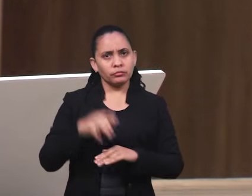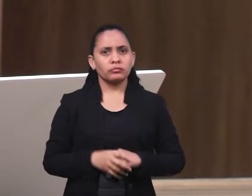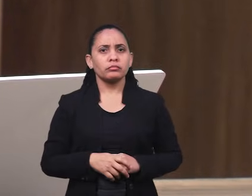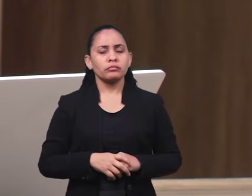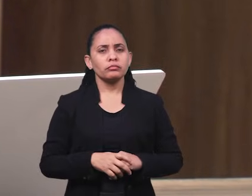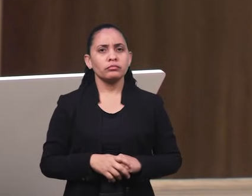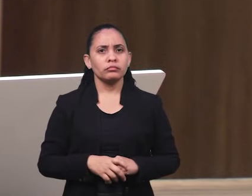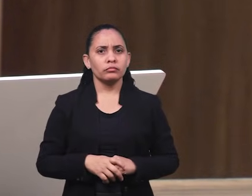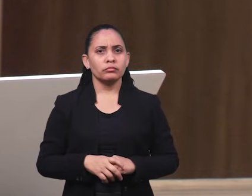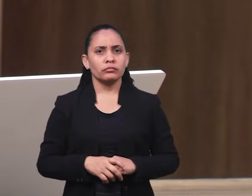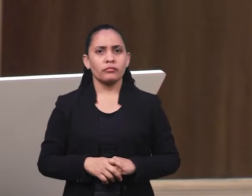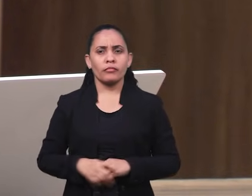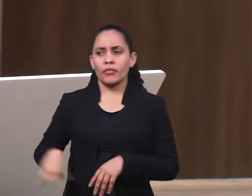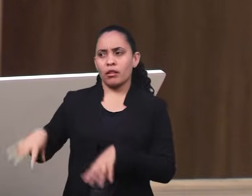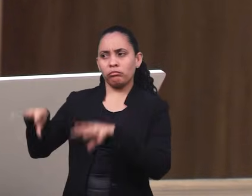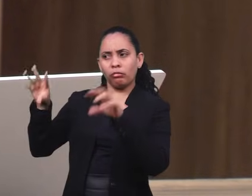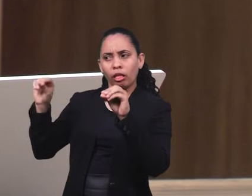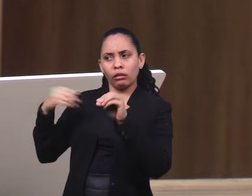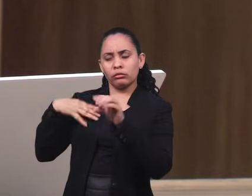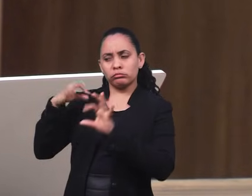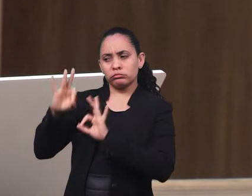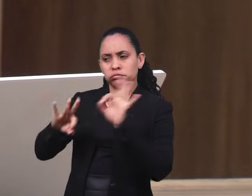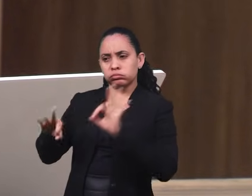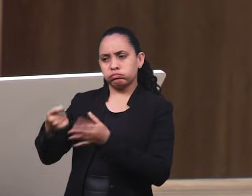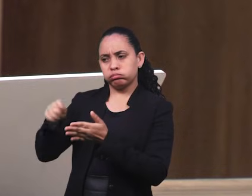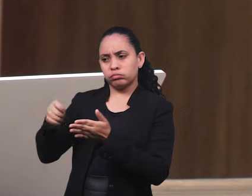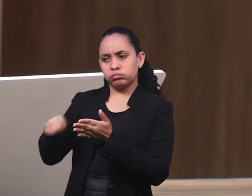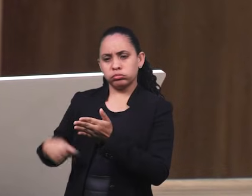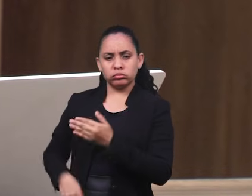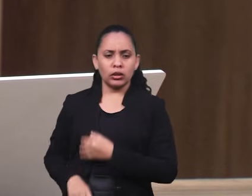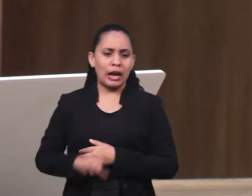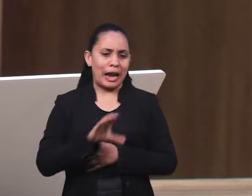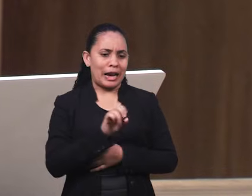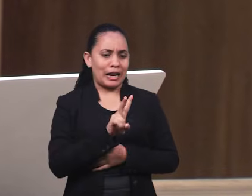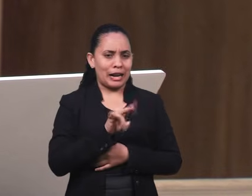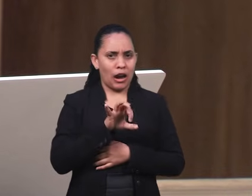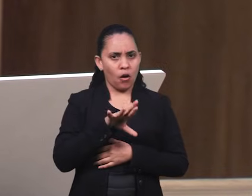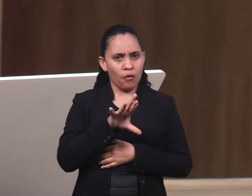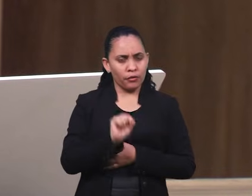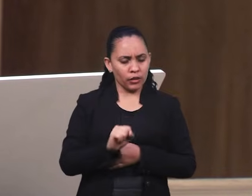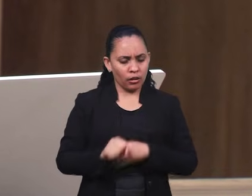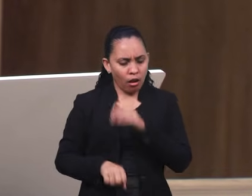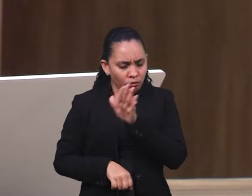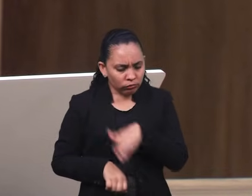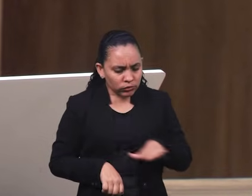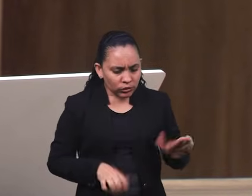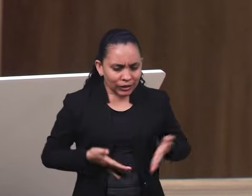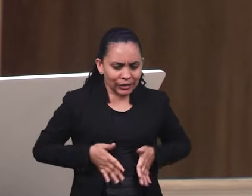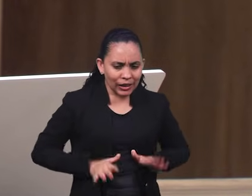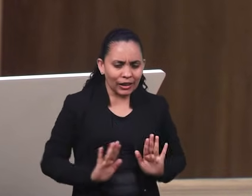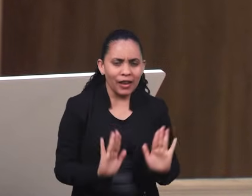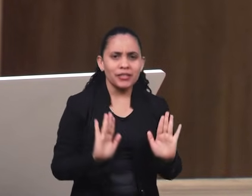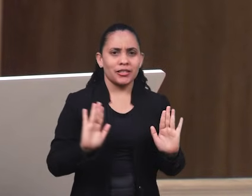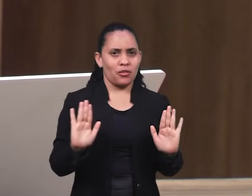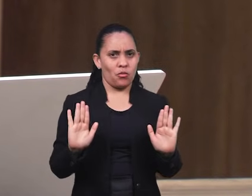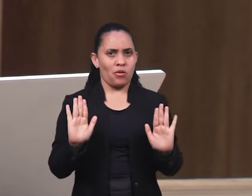catedral, Wittenberg. Quando ele fixou as teses, Calvino era criança ainda, né? Era criança. Que